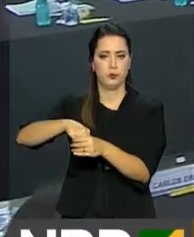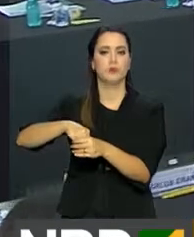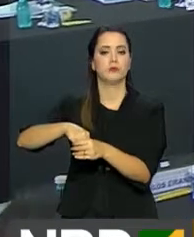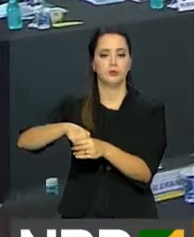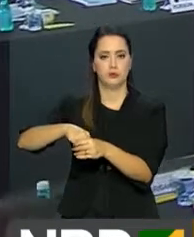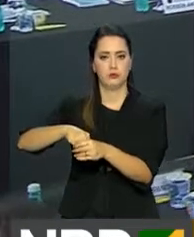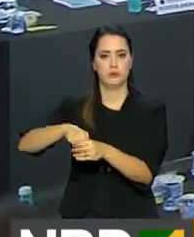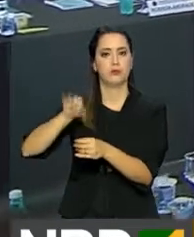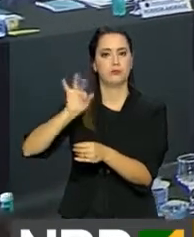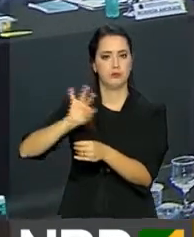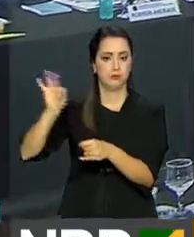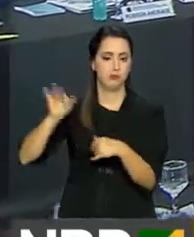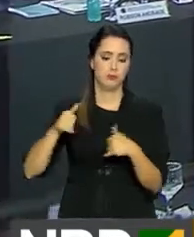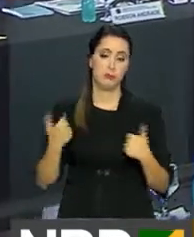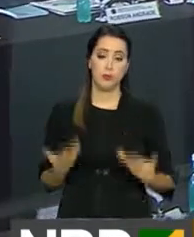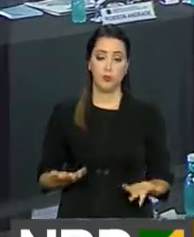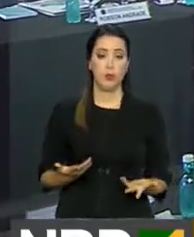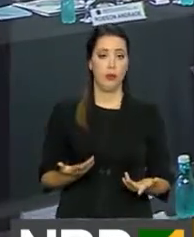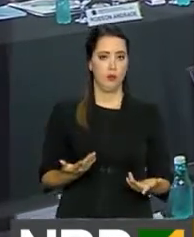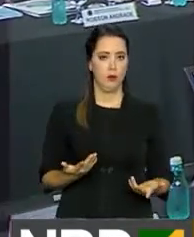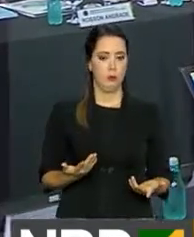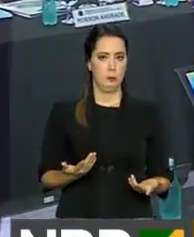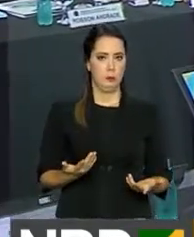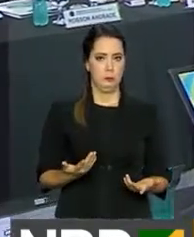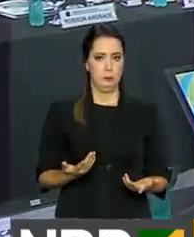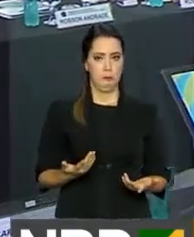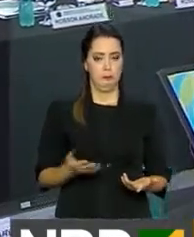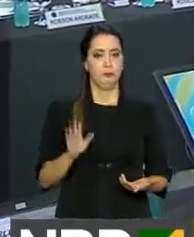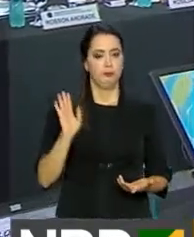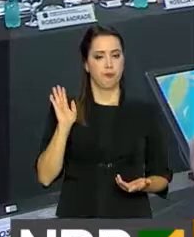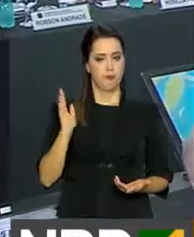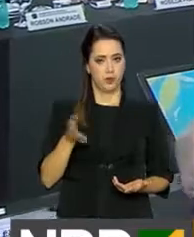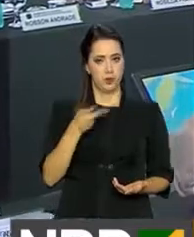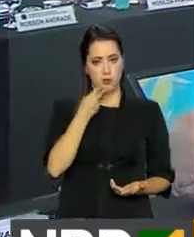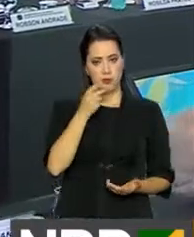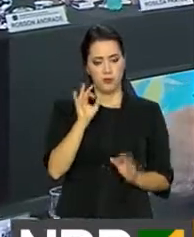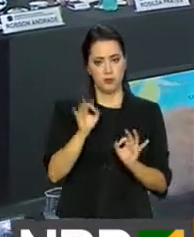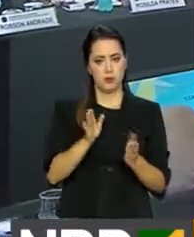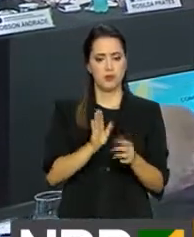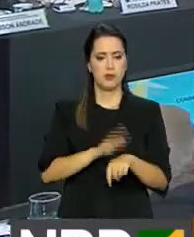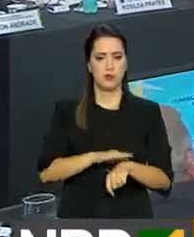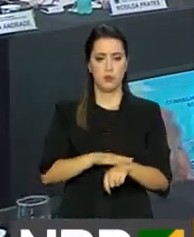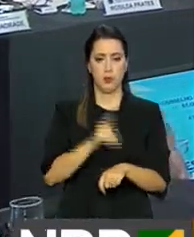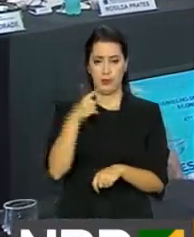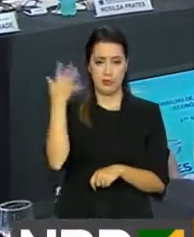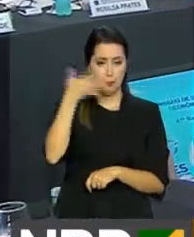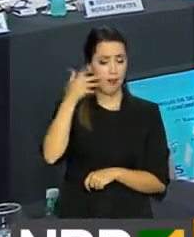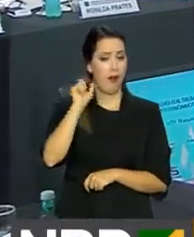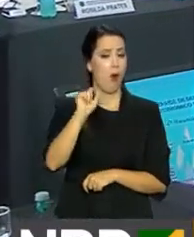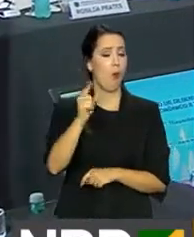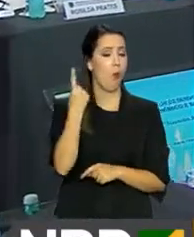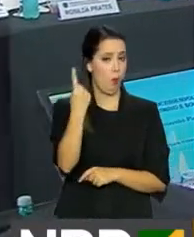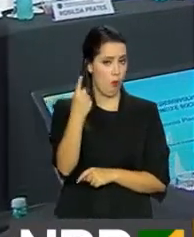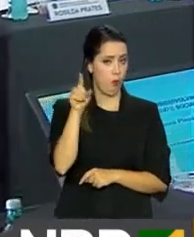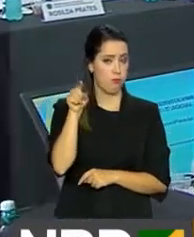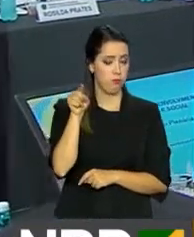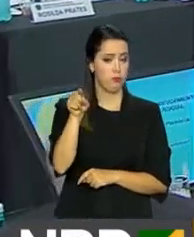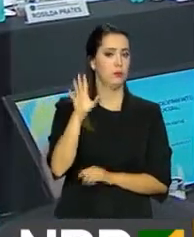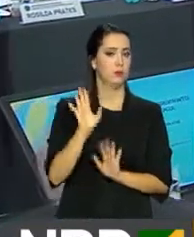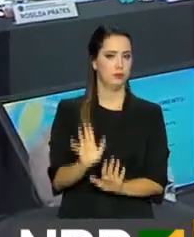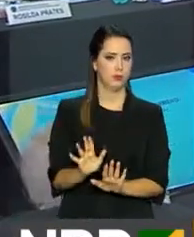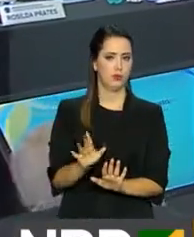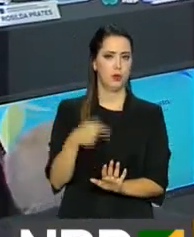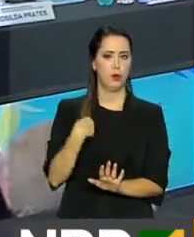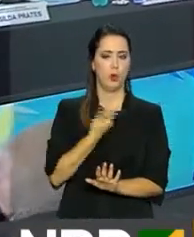federal e até muito a propósito eu quero esclarecer um ponto o nosso general